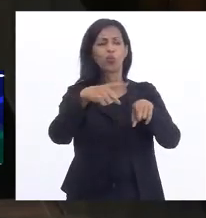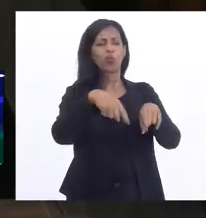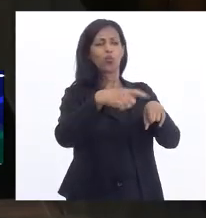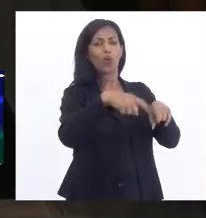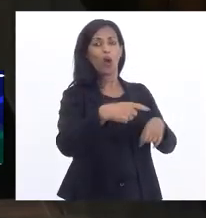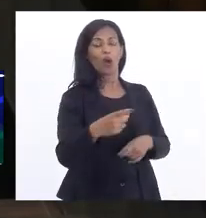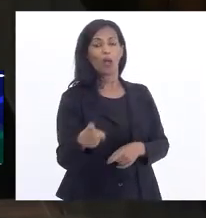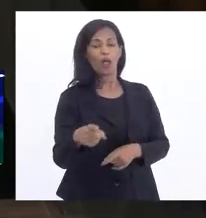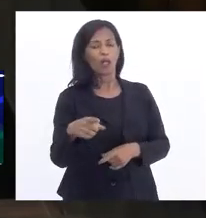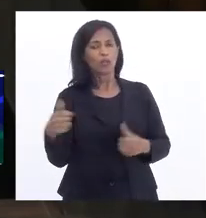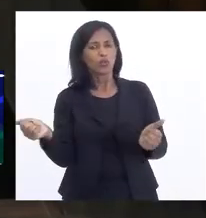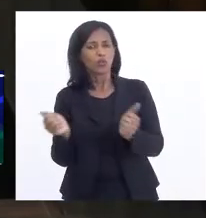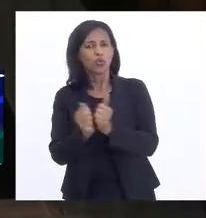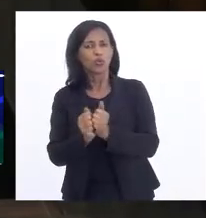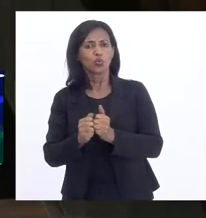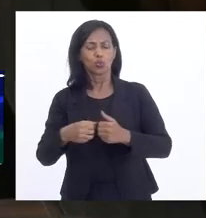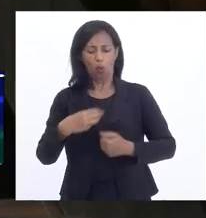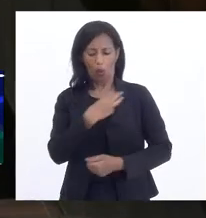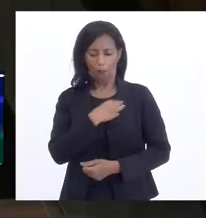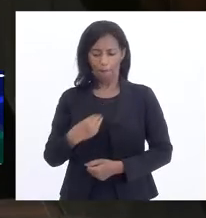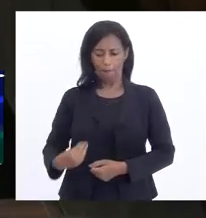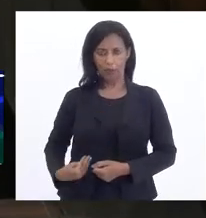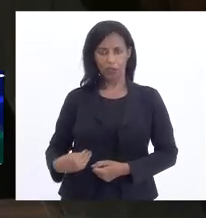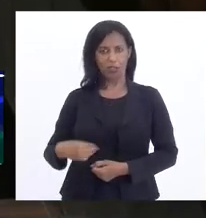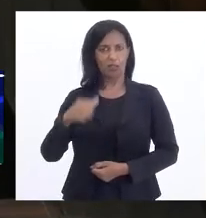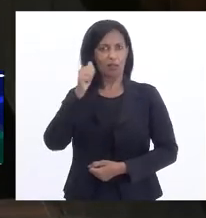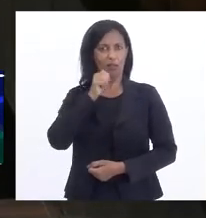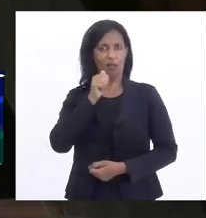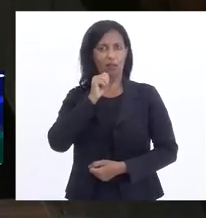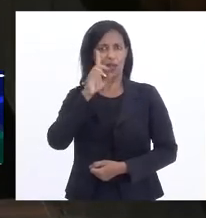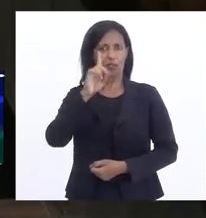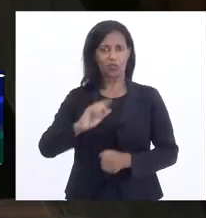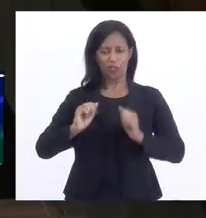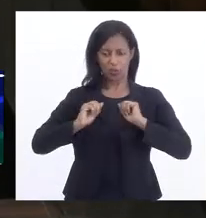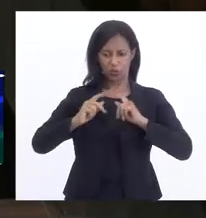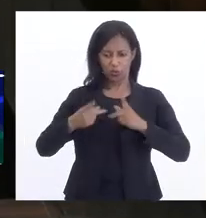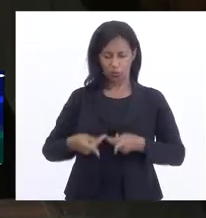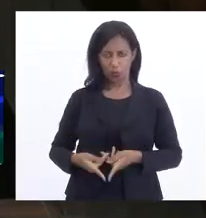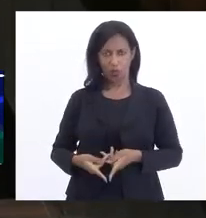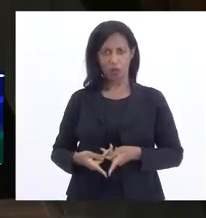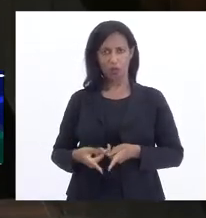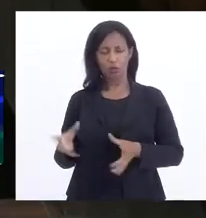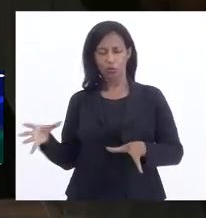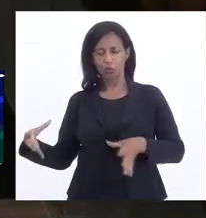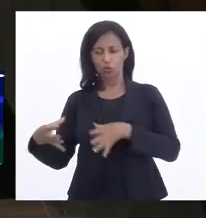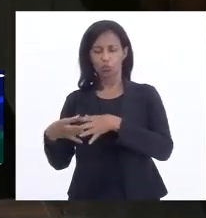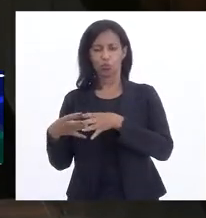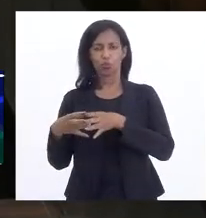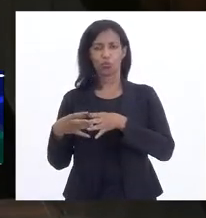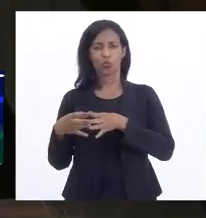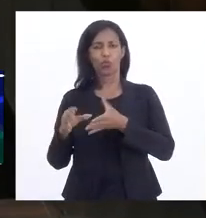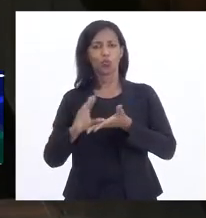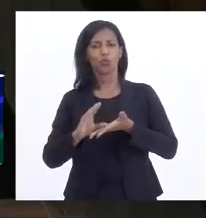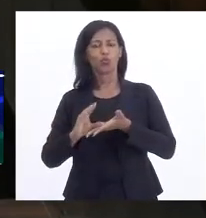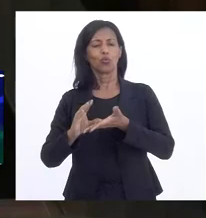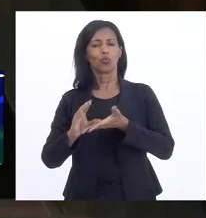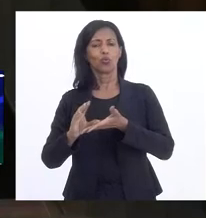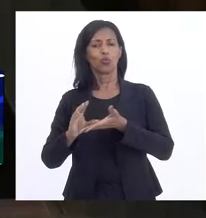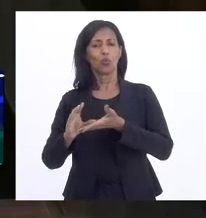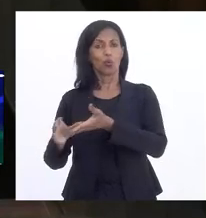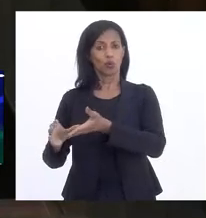Ministério da Mulher, da Família e dos Direitos Humanos, através do Conselho Nacional dos Povos e Comunidades